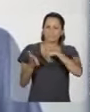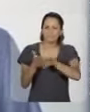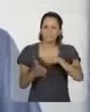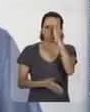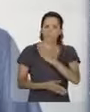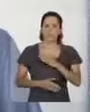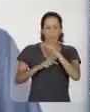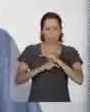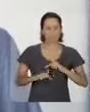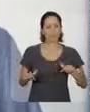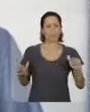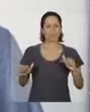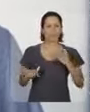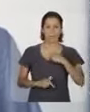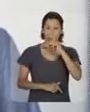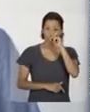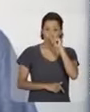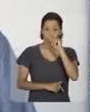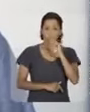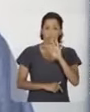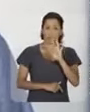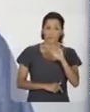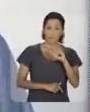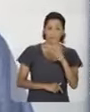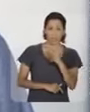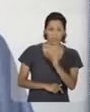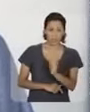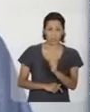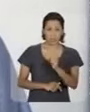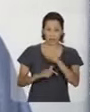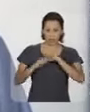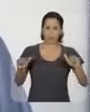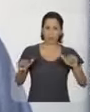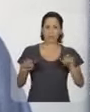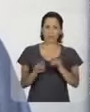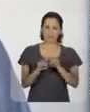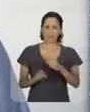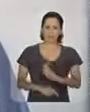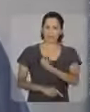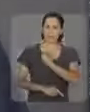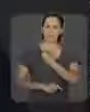Eu e Geraldo somos mais que ficha limpa. Temos vida limpa.